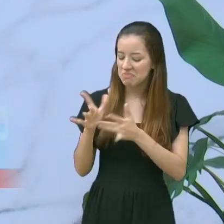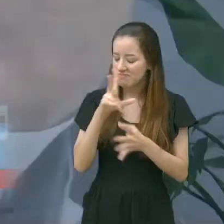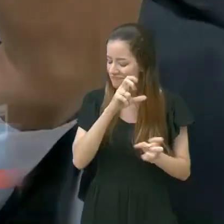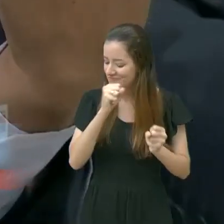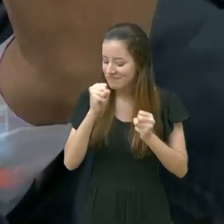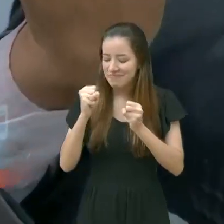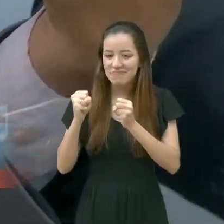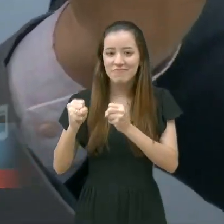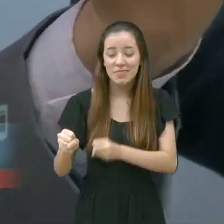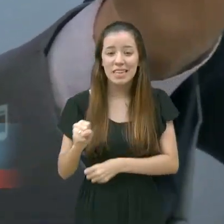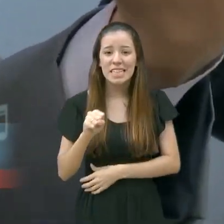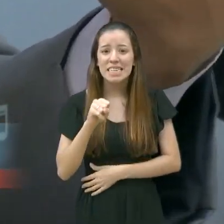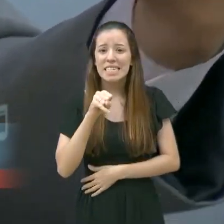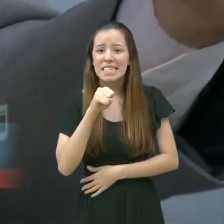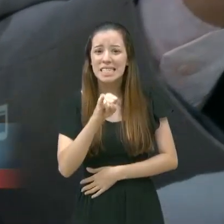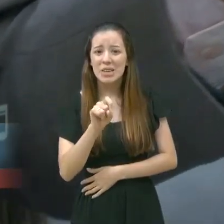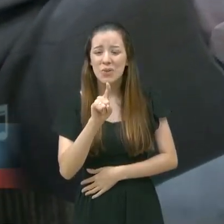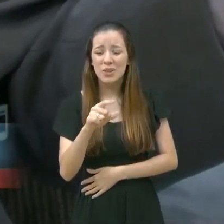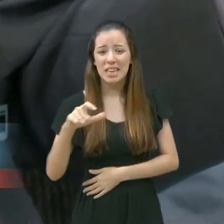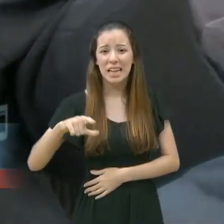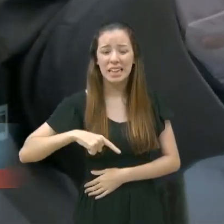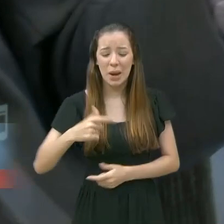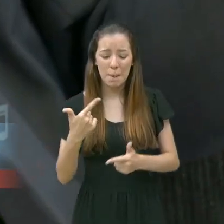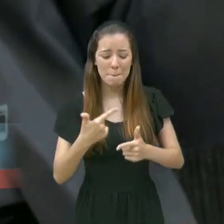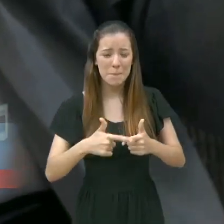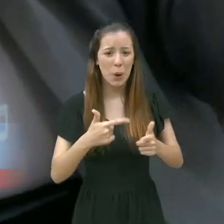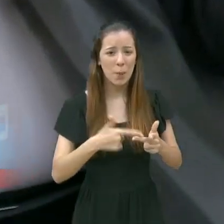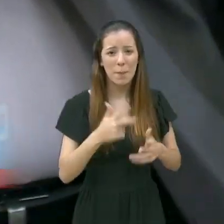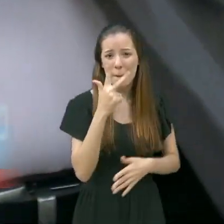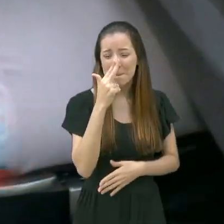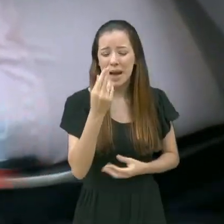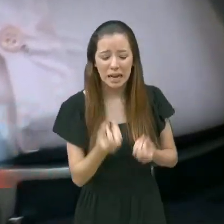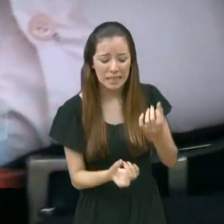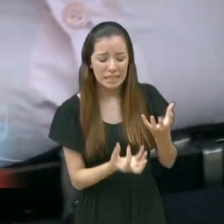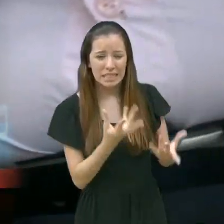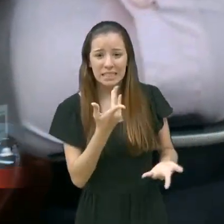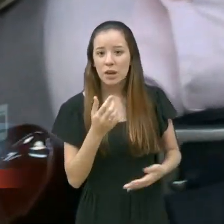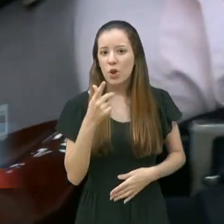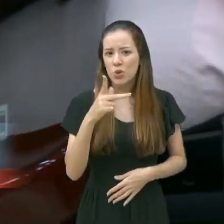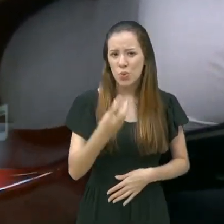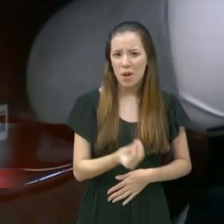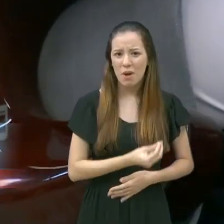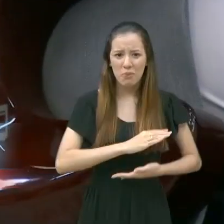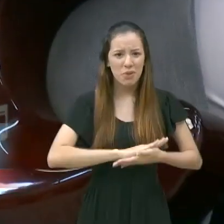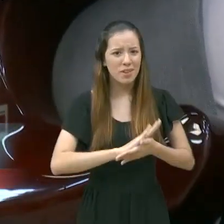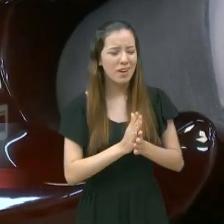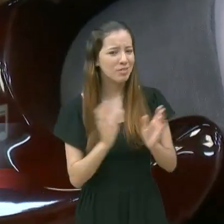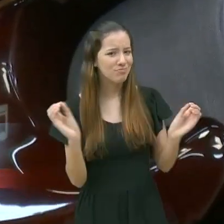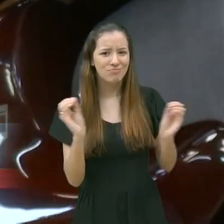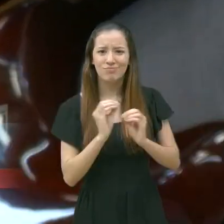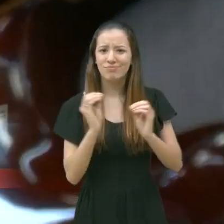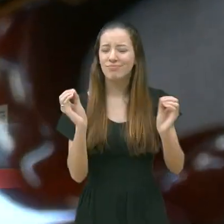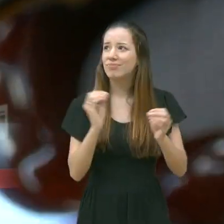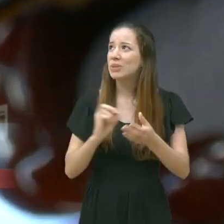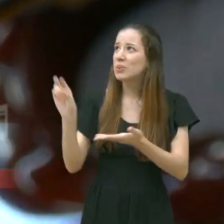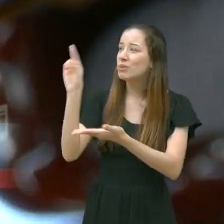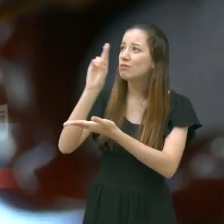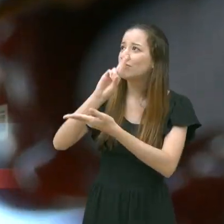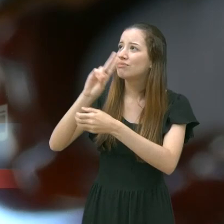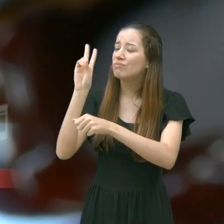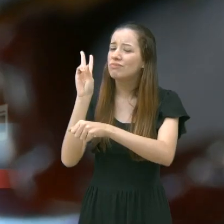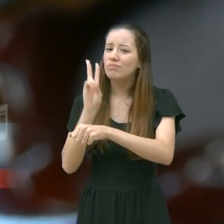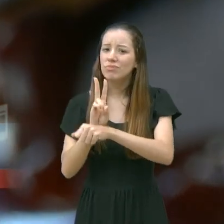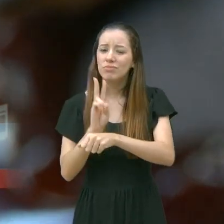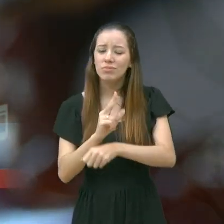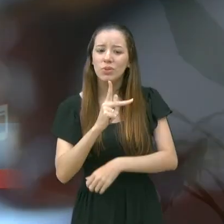Se passares pelo fogo, não vai te queimar. Se nas águas tu passares, não vai te afogar.